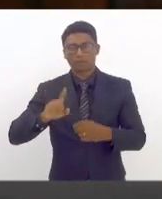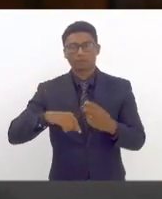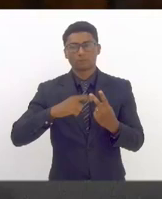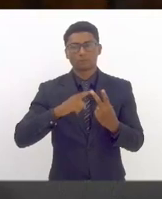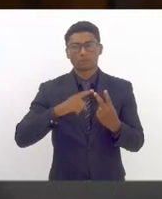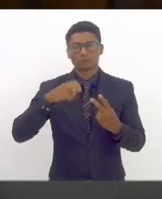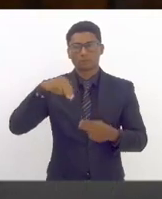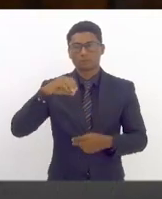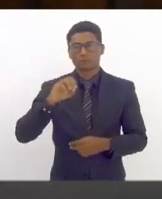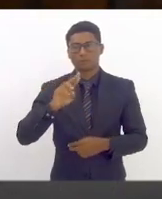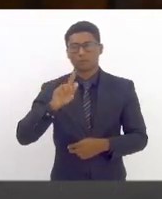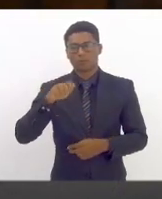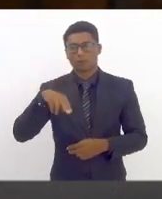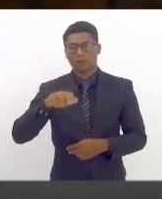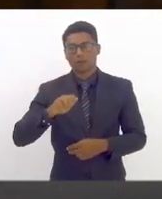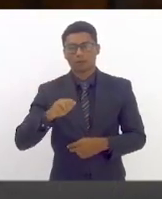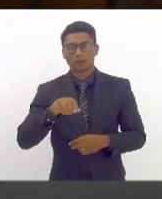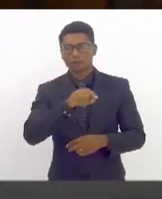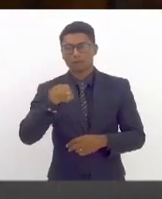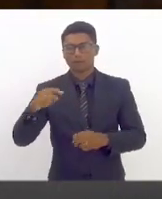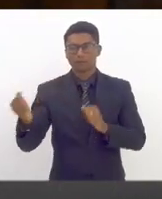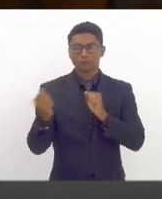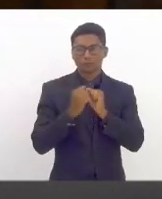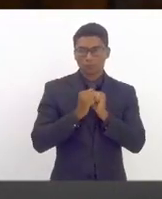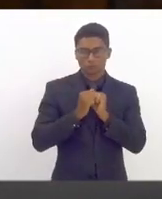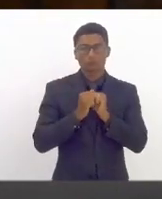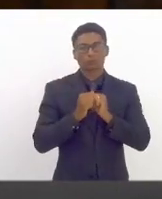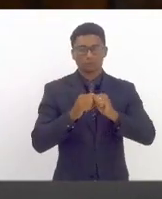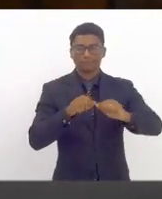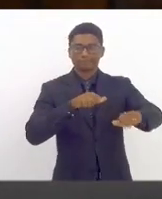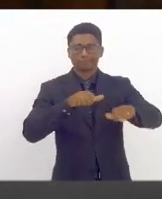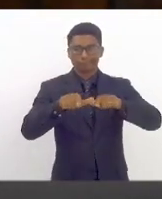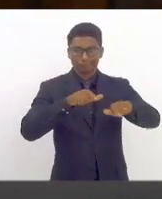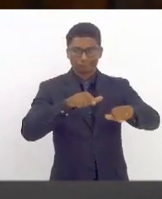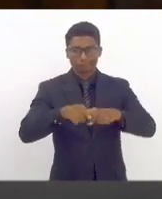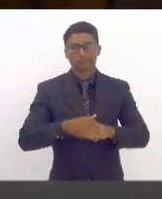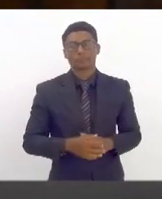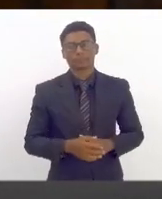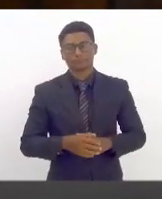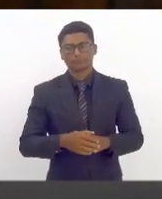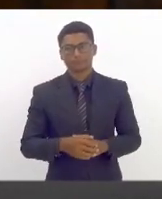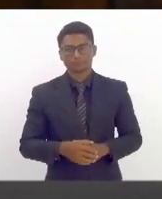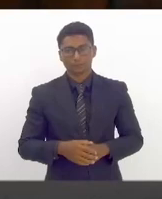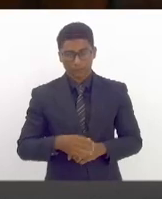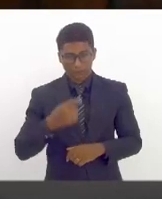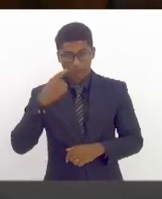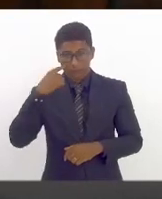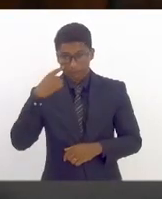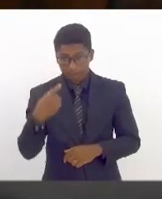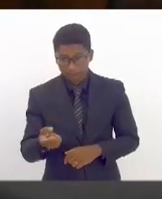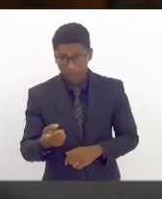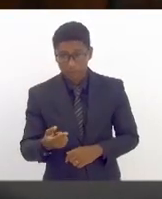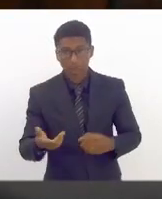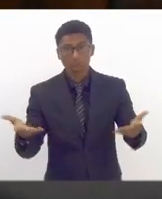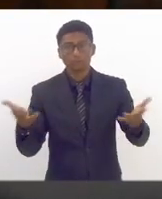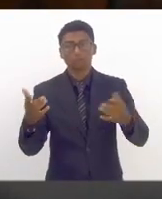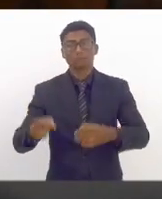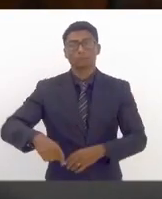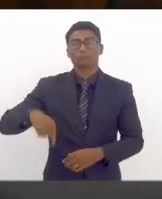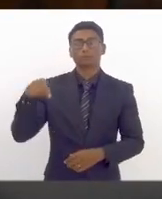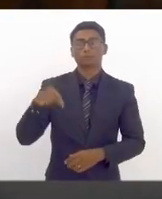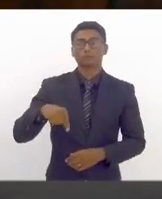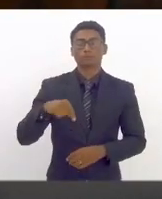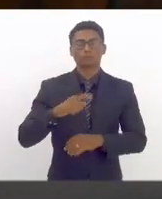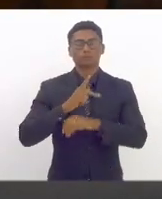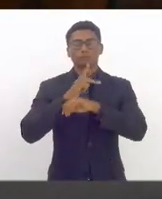Morgana vem atuando junto com nós conosco né e ver né nesse momento aqui dessa